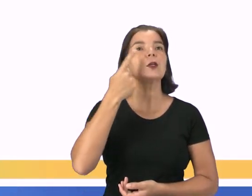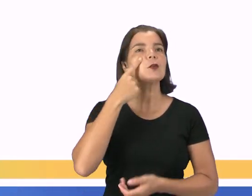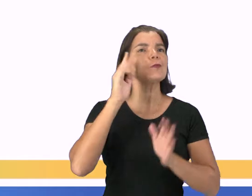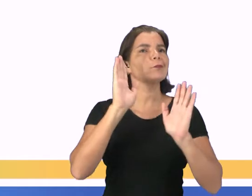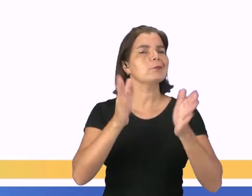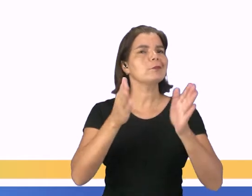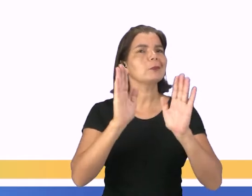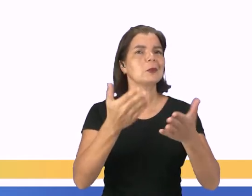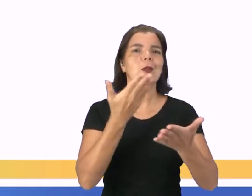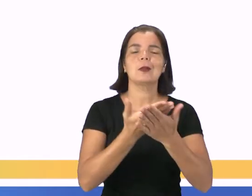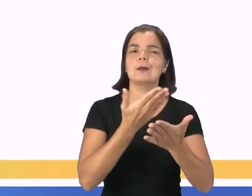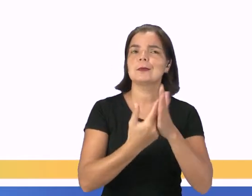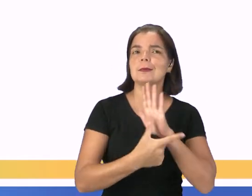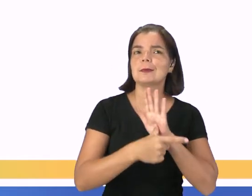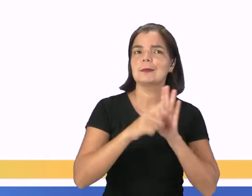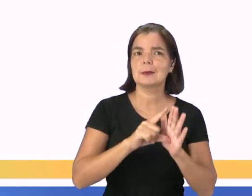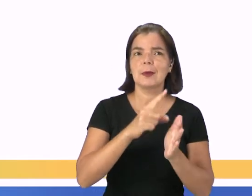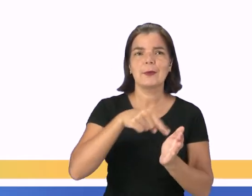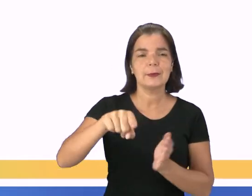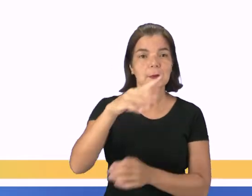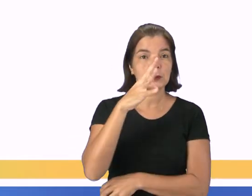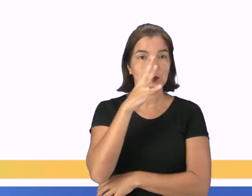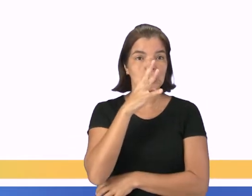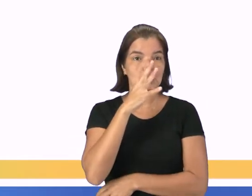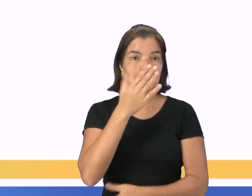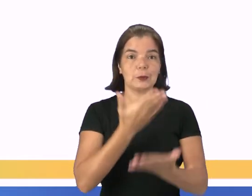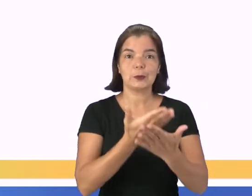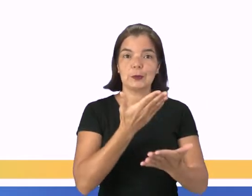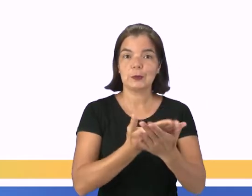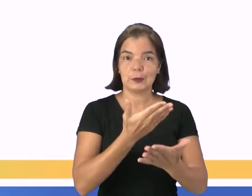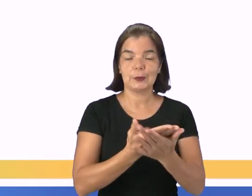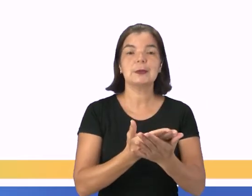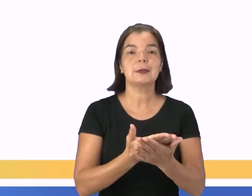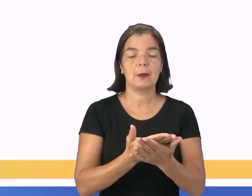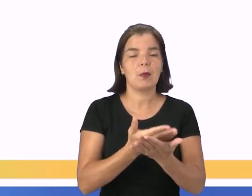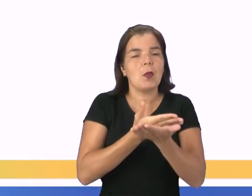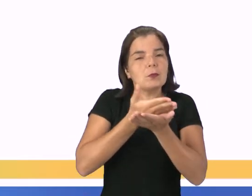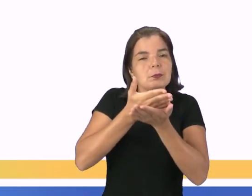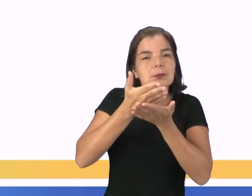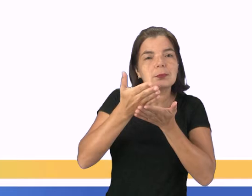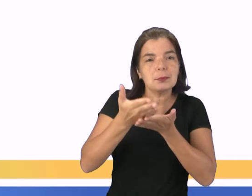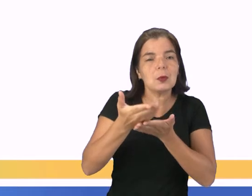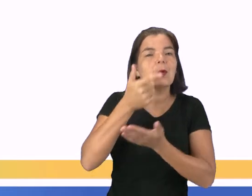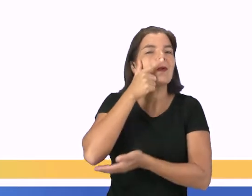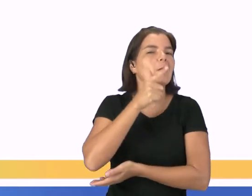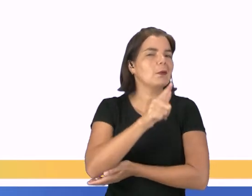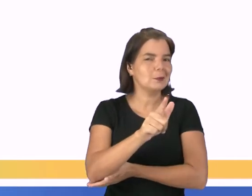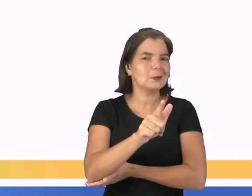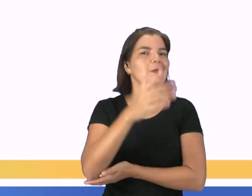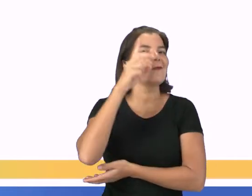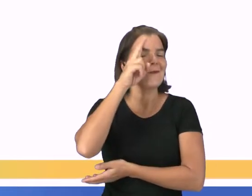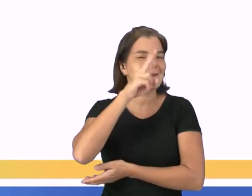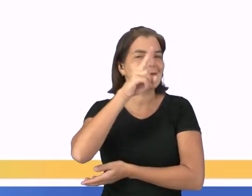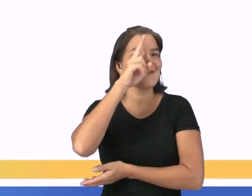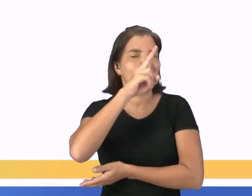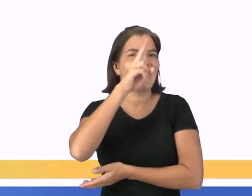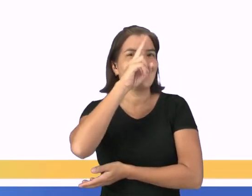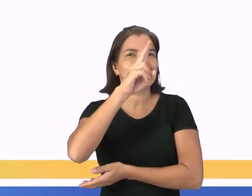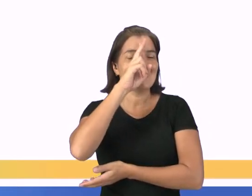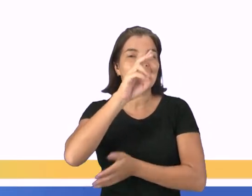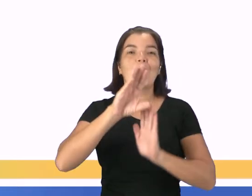nossas aulas anteriores. Você que está assistindo às aulas, né, as videoaulas desde o começo, com certeza você vai lembrar dessa propriedade